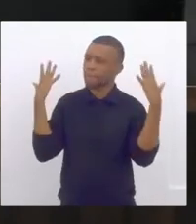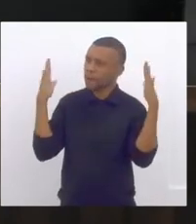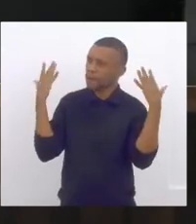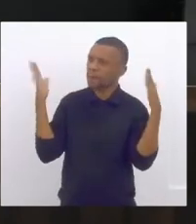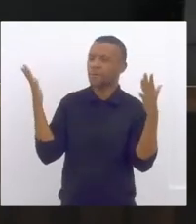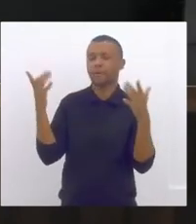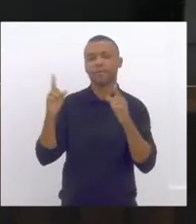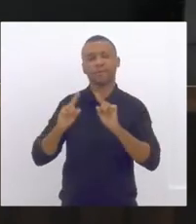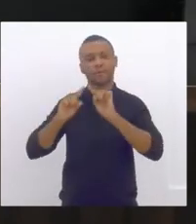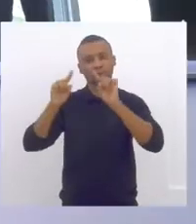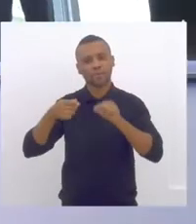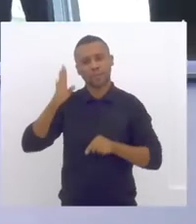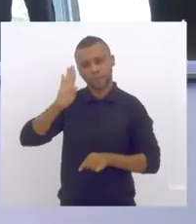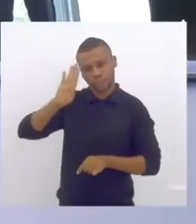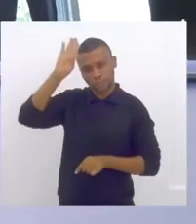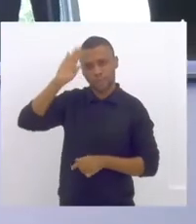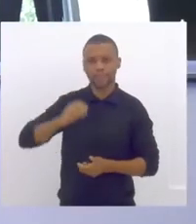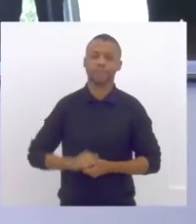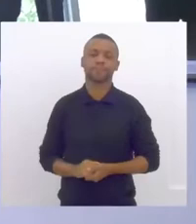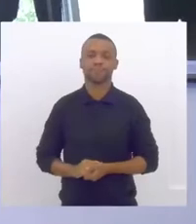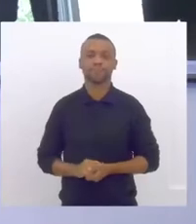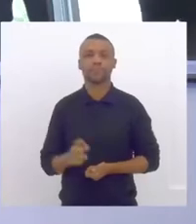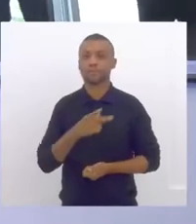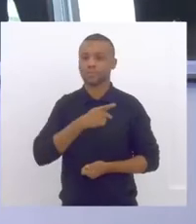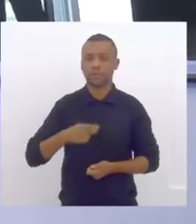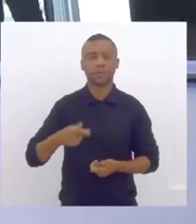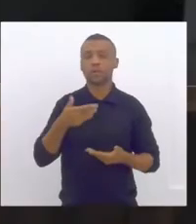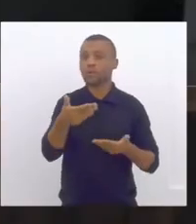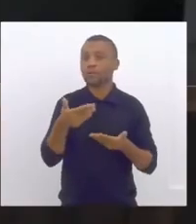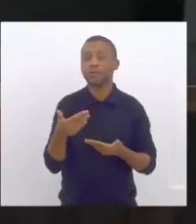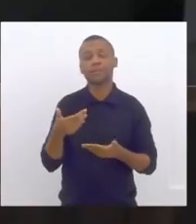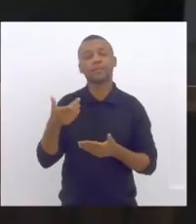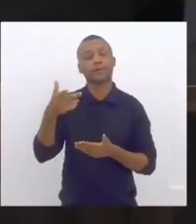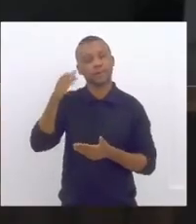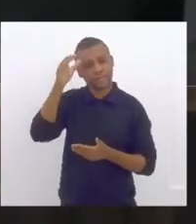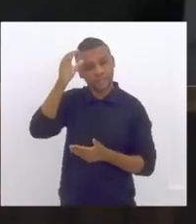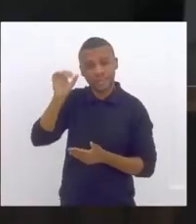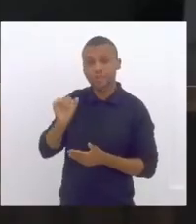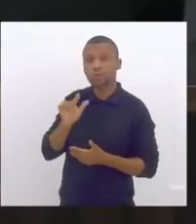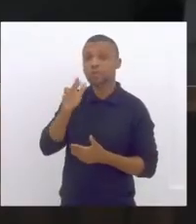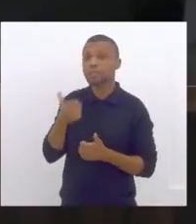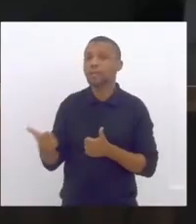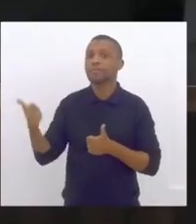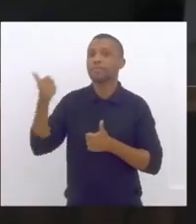e parabéns. A presidência convida a tia Ju aqui para assumir.